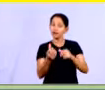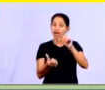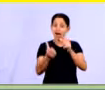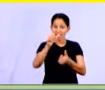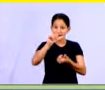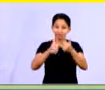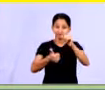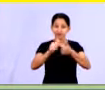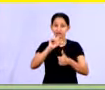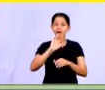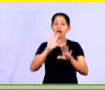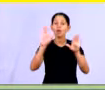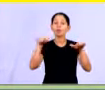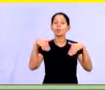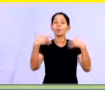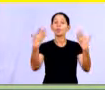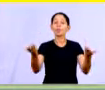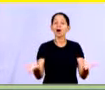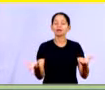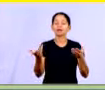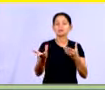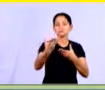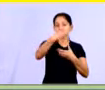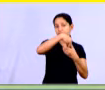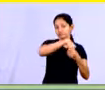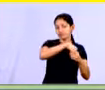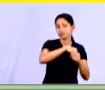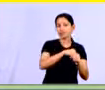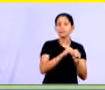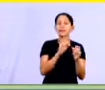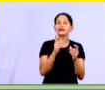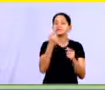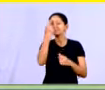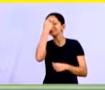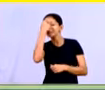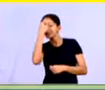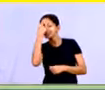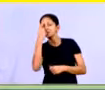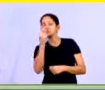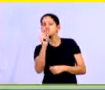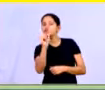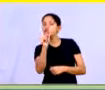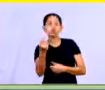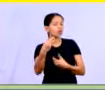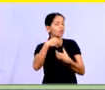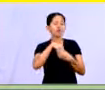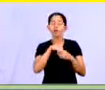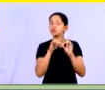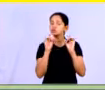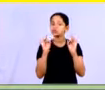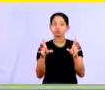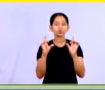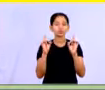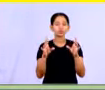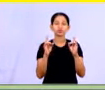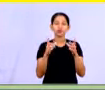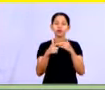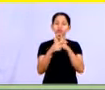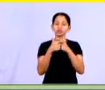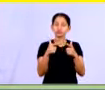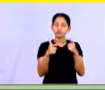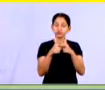o saldo acumulado mais próximo de zerar o investimento, dividindo pelo saldo